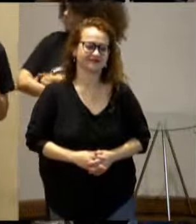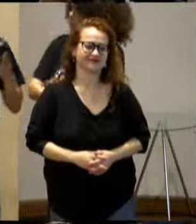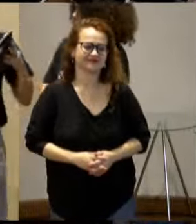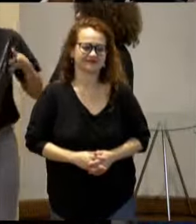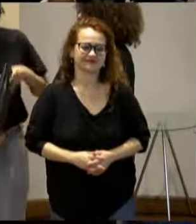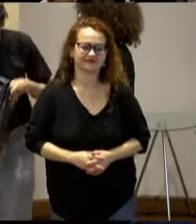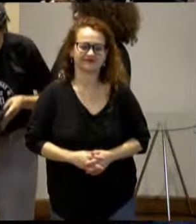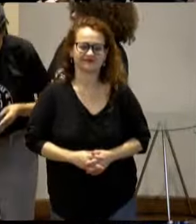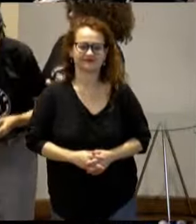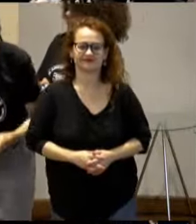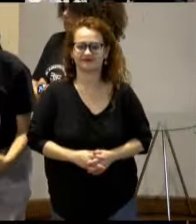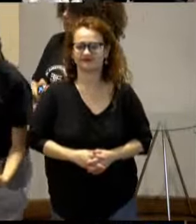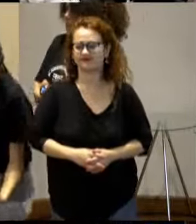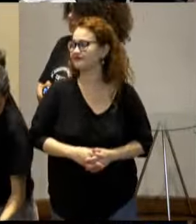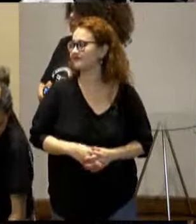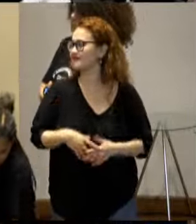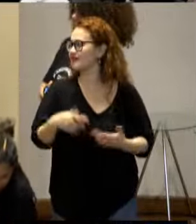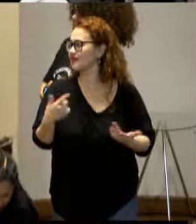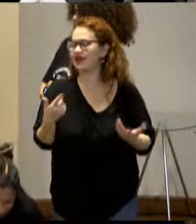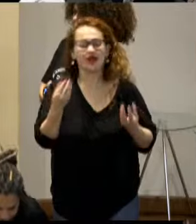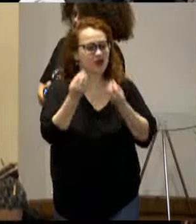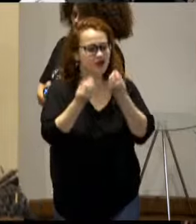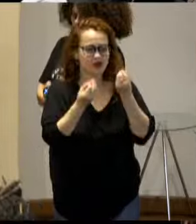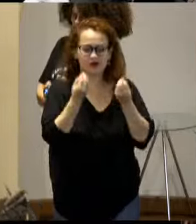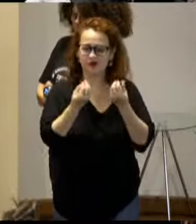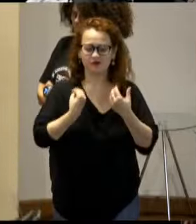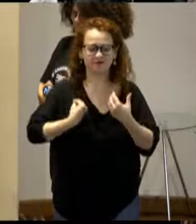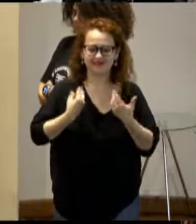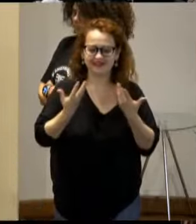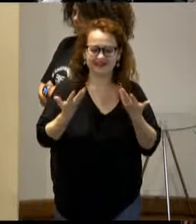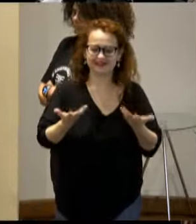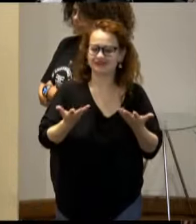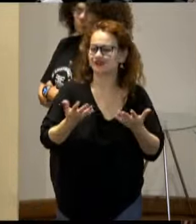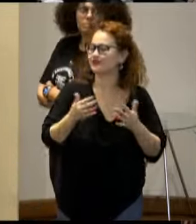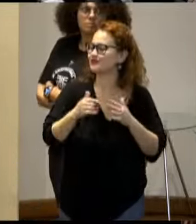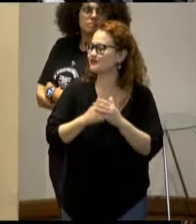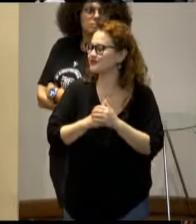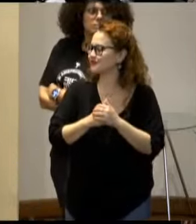Quando a gente entra nos entas, não vale isso, né?